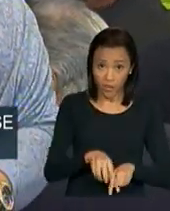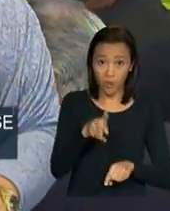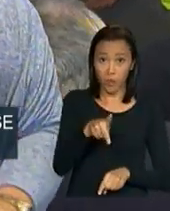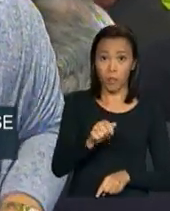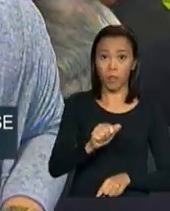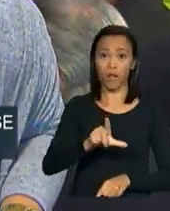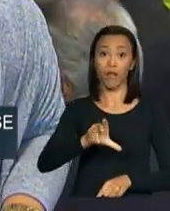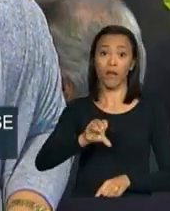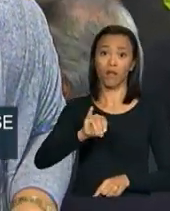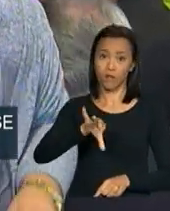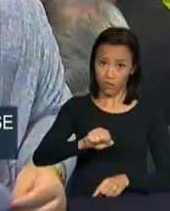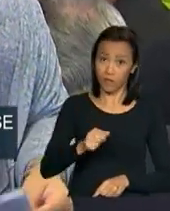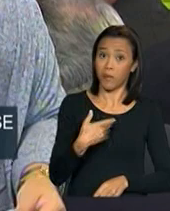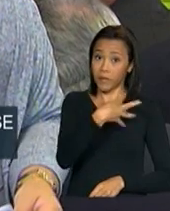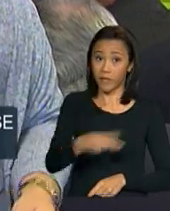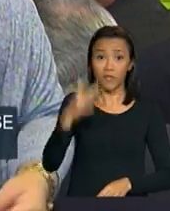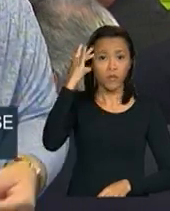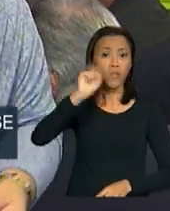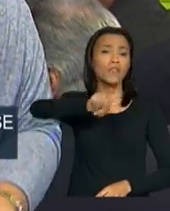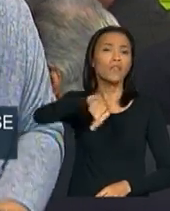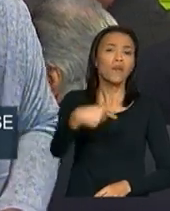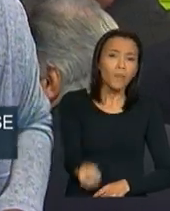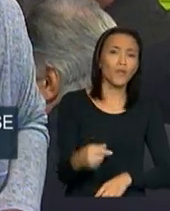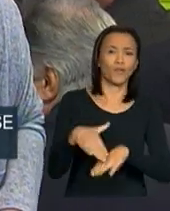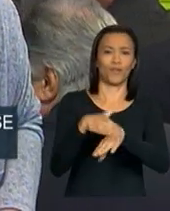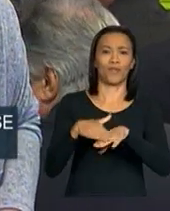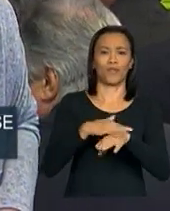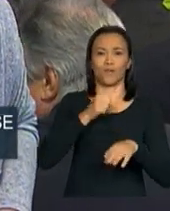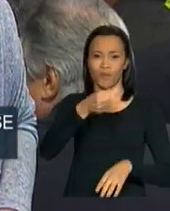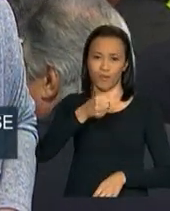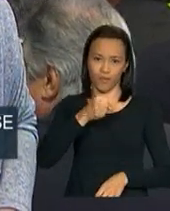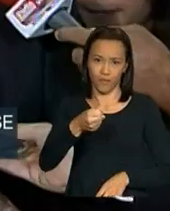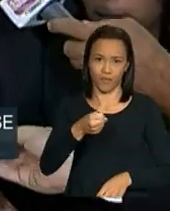pela presidenta Dilma Rousseff e depois falou com a imprensa.